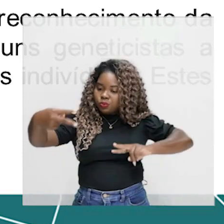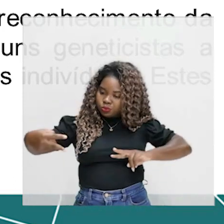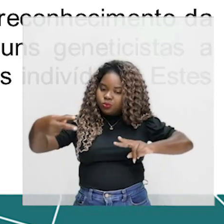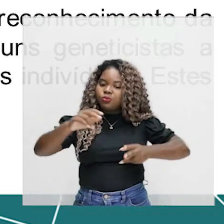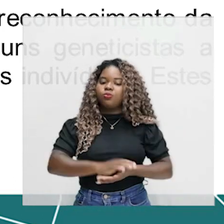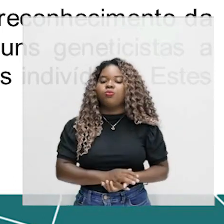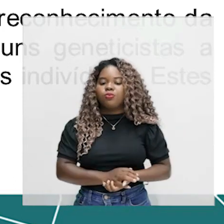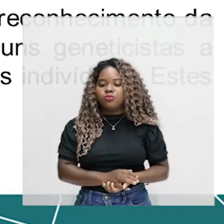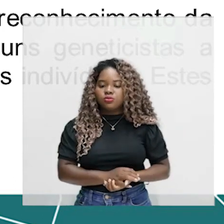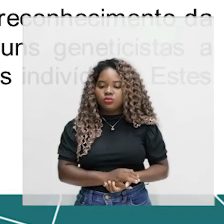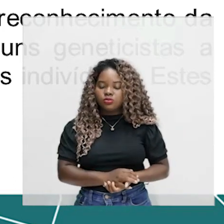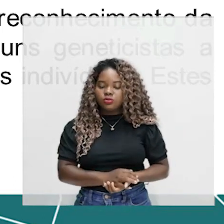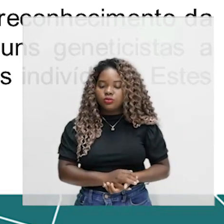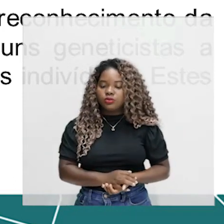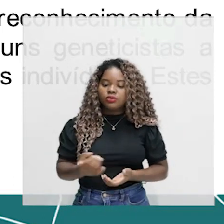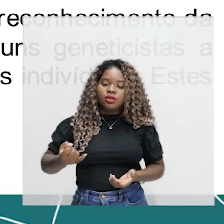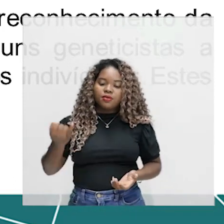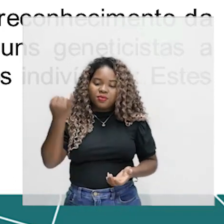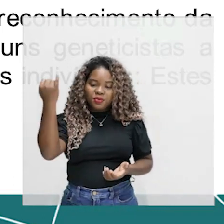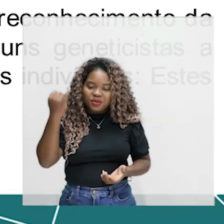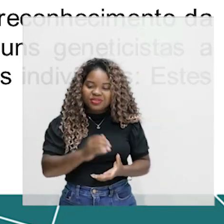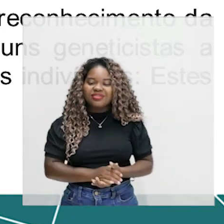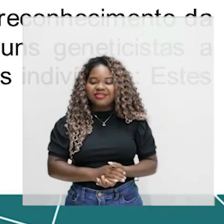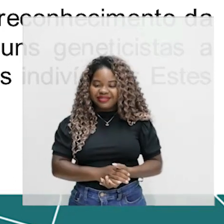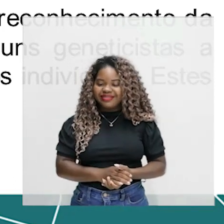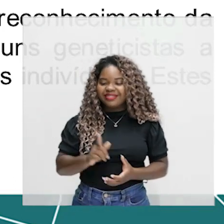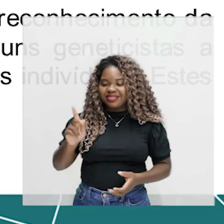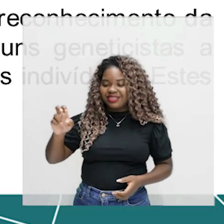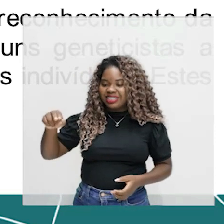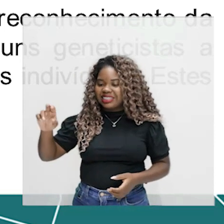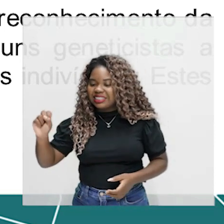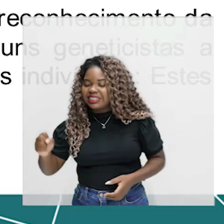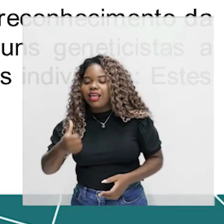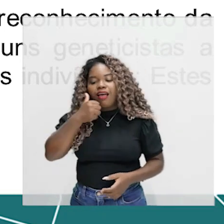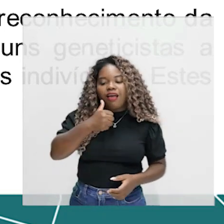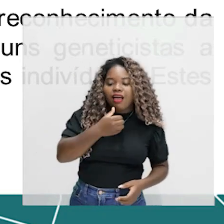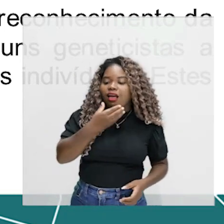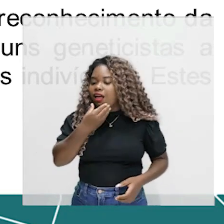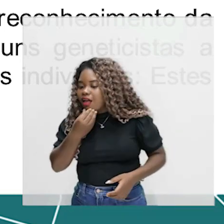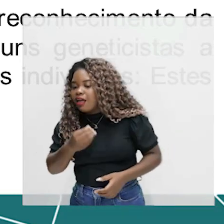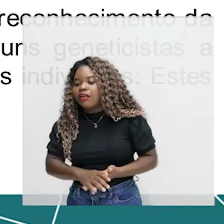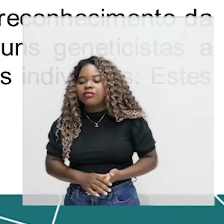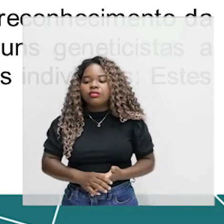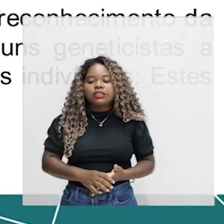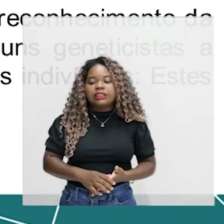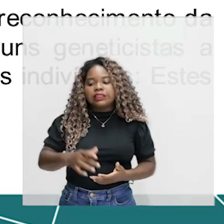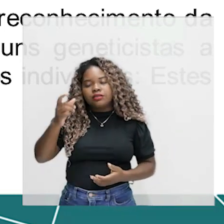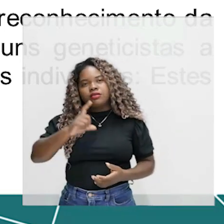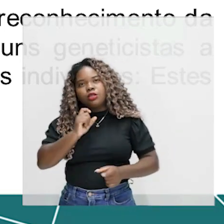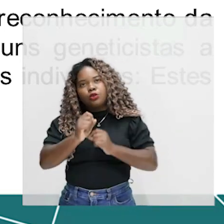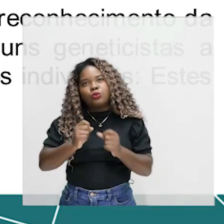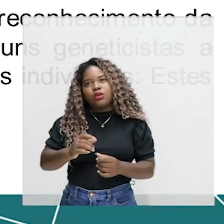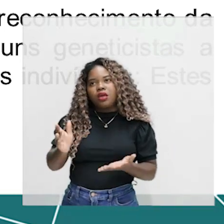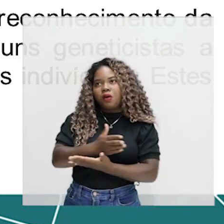e o reconhecimento da importância dos genes na evolução tem levado alguns geneticistas a